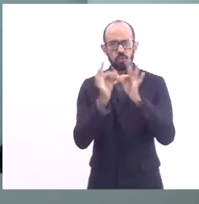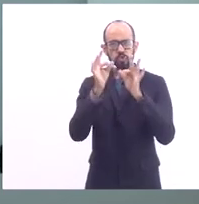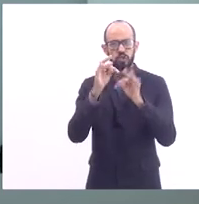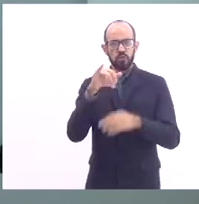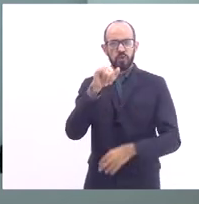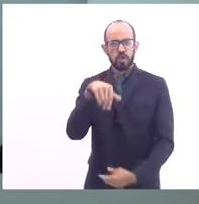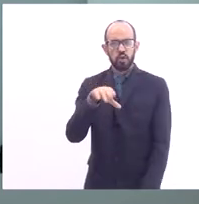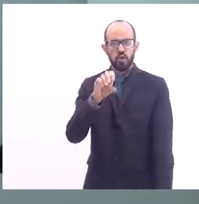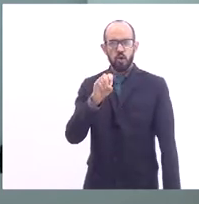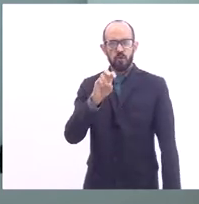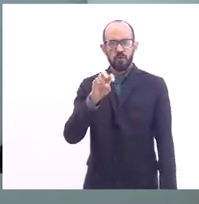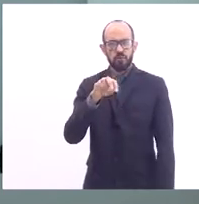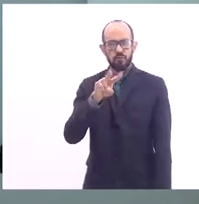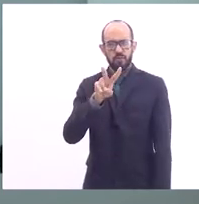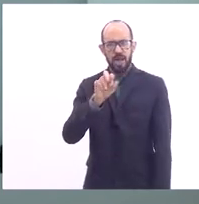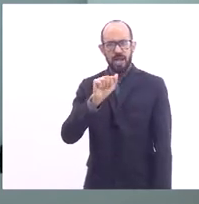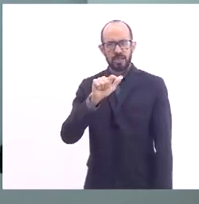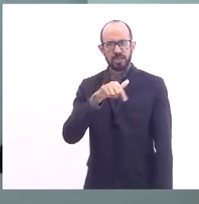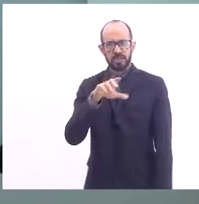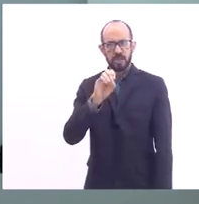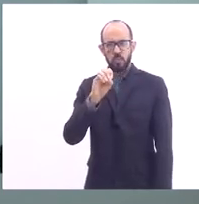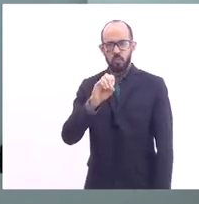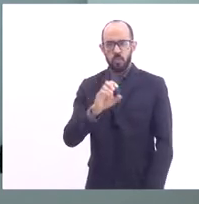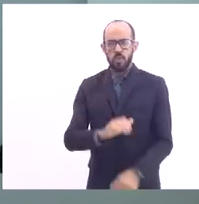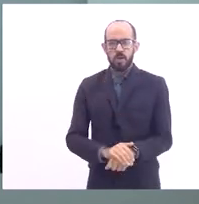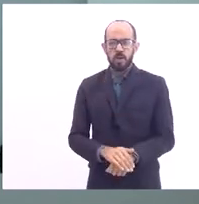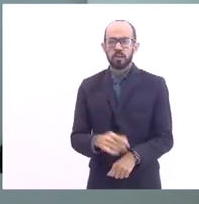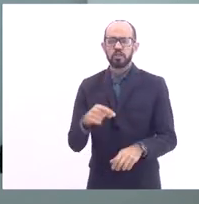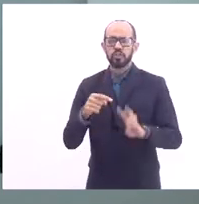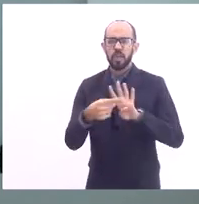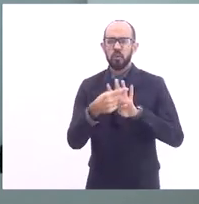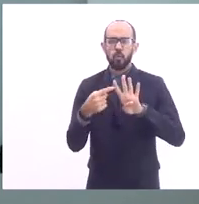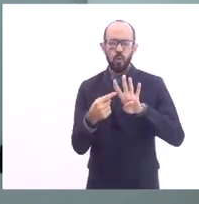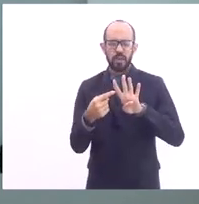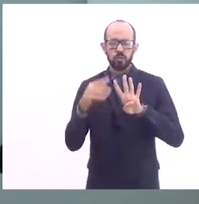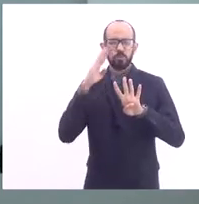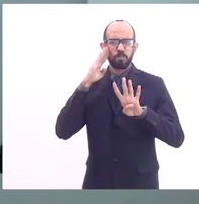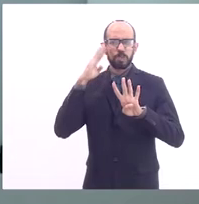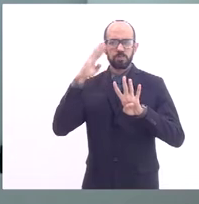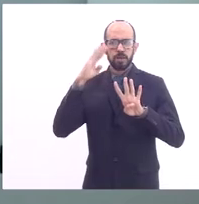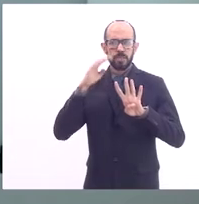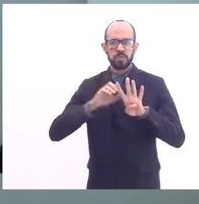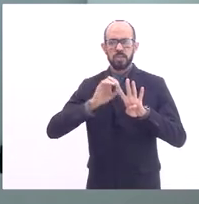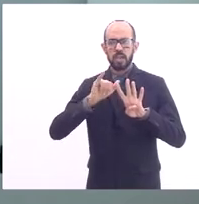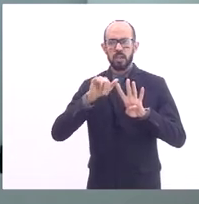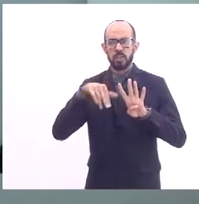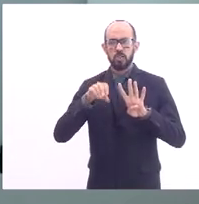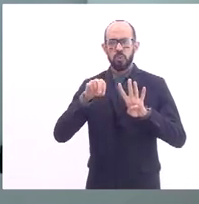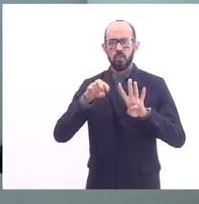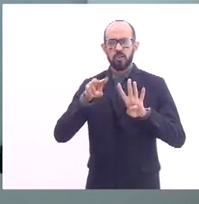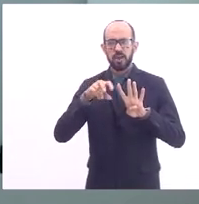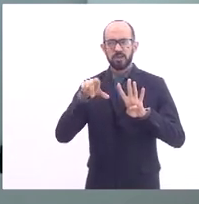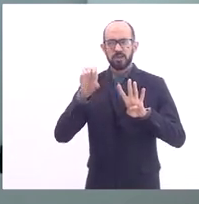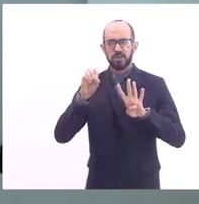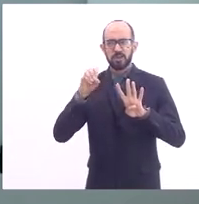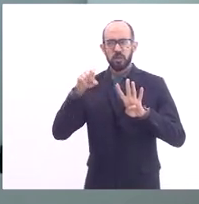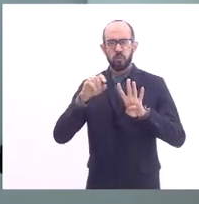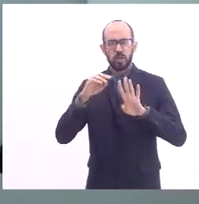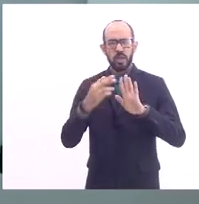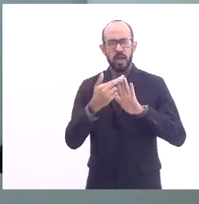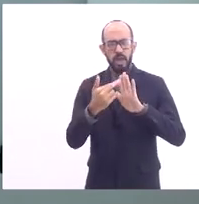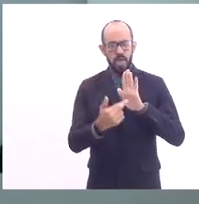passar muito rápido, mas ele está voltado em 4 pontos, né, que é inovação e digitalização, padronização de